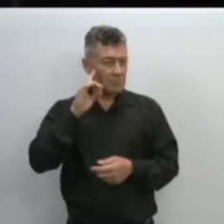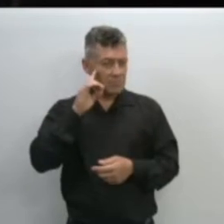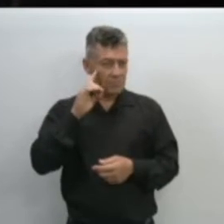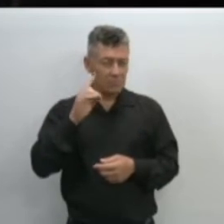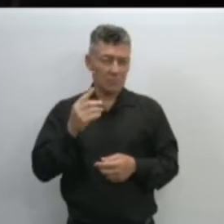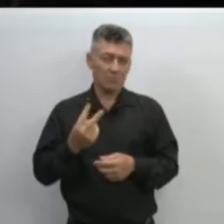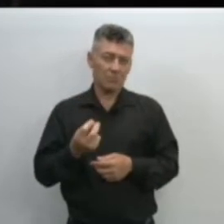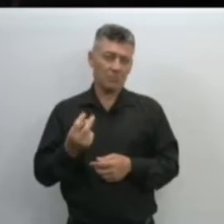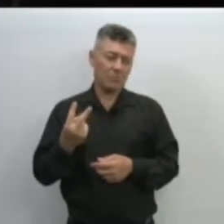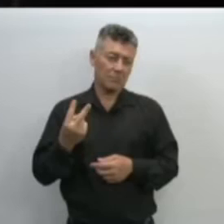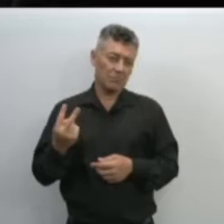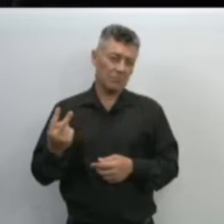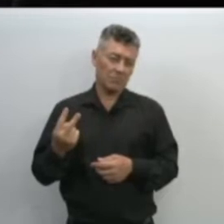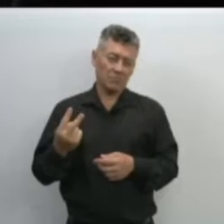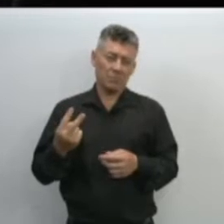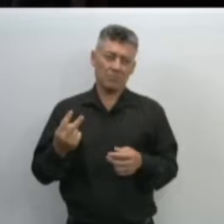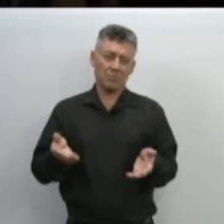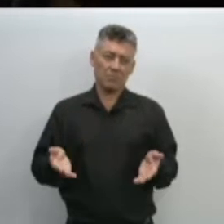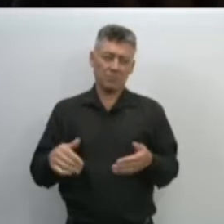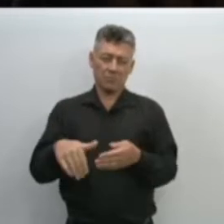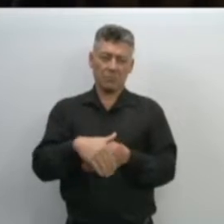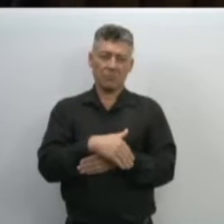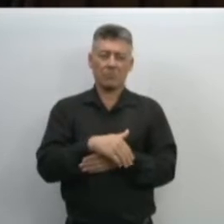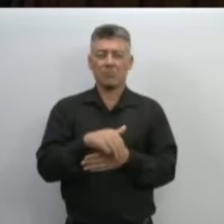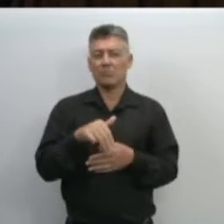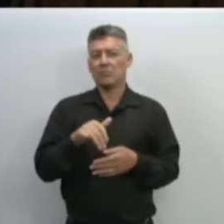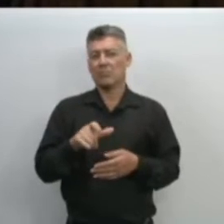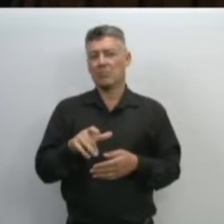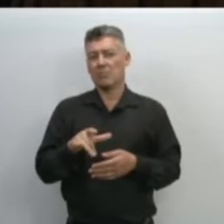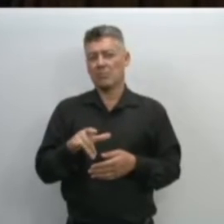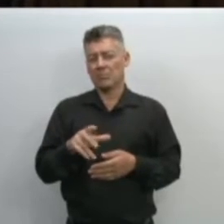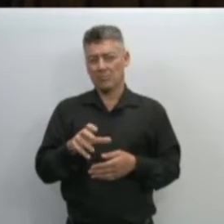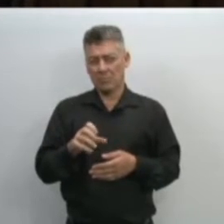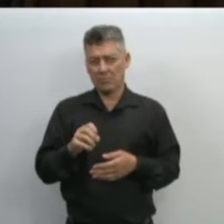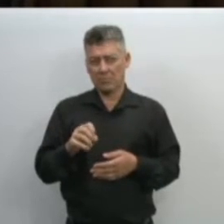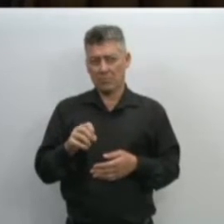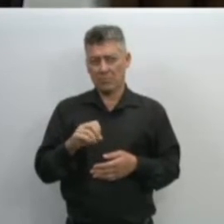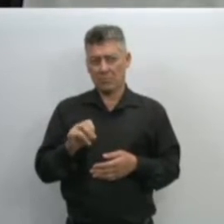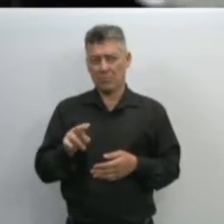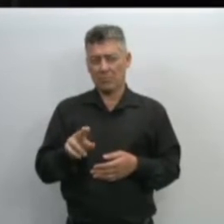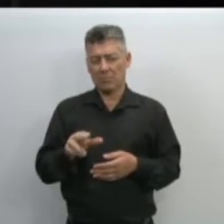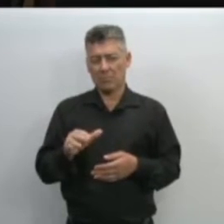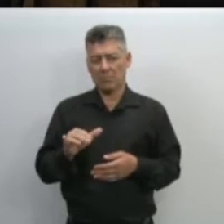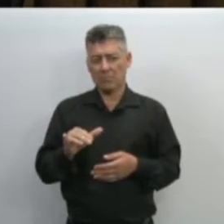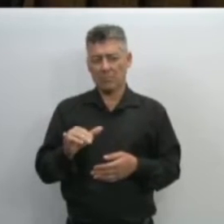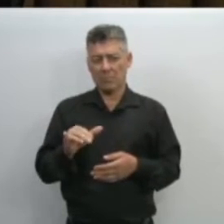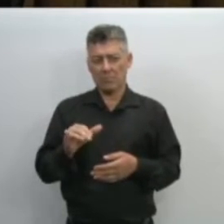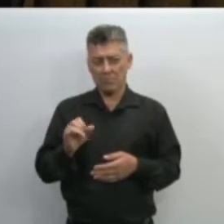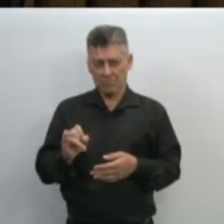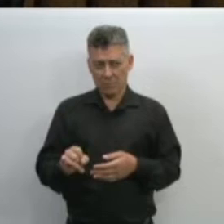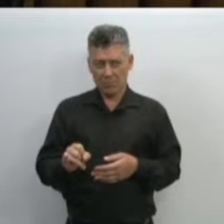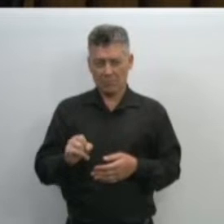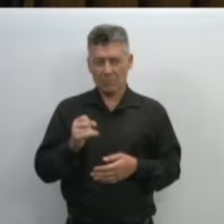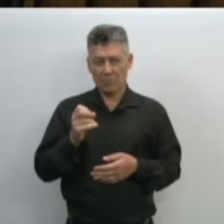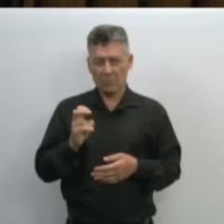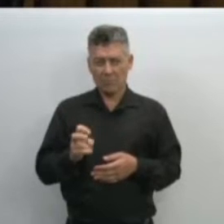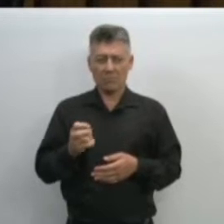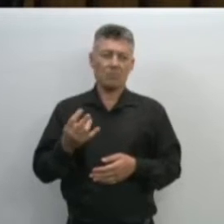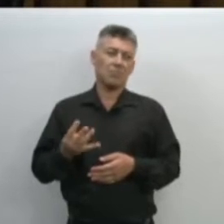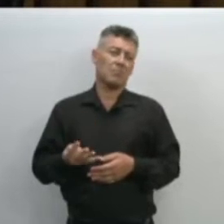ano de 2022, na sala das sessões do Palácio Padre Miguelinho, situado na rua Jundiaí, número 546, nesta